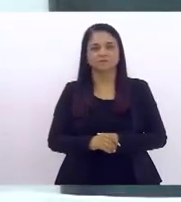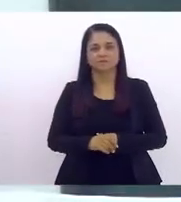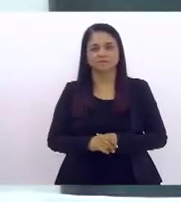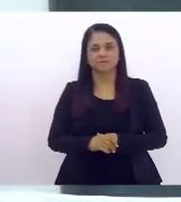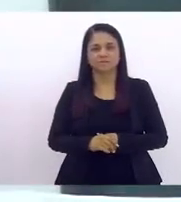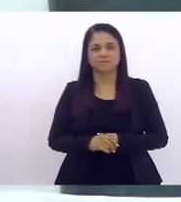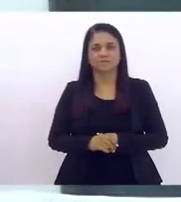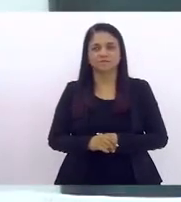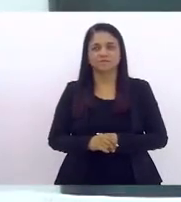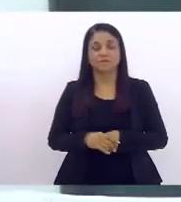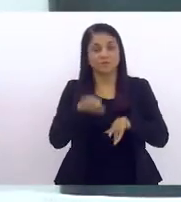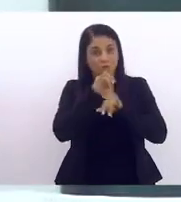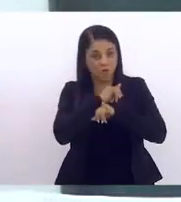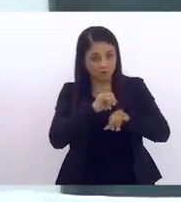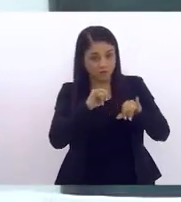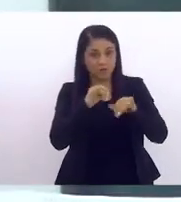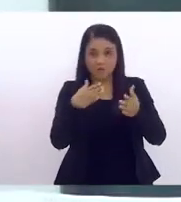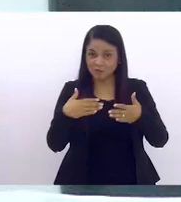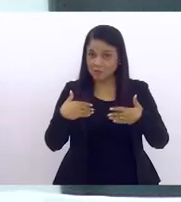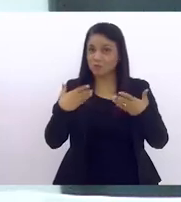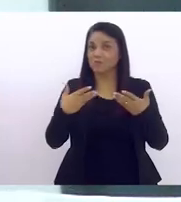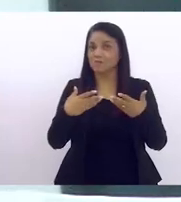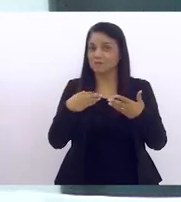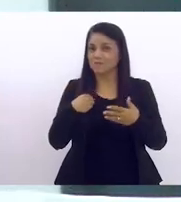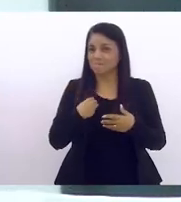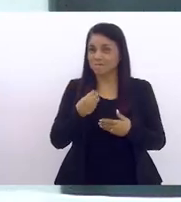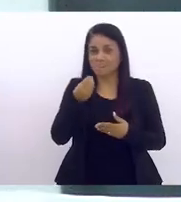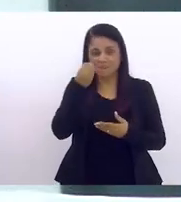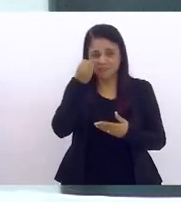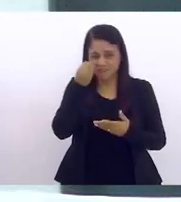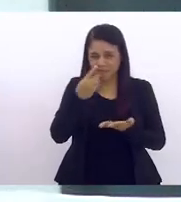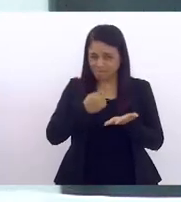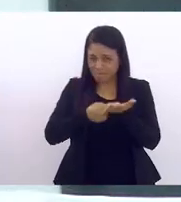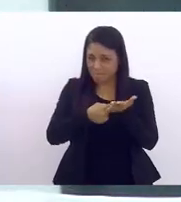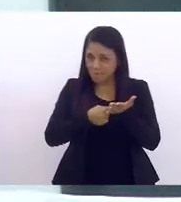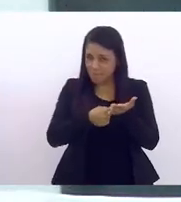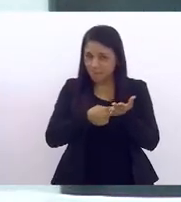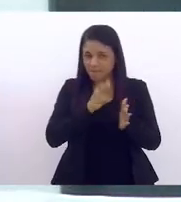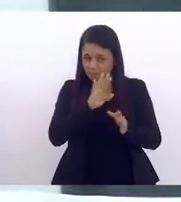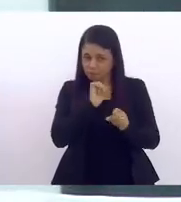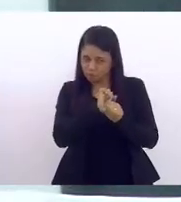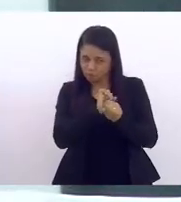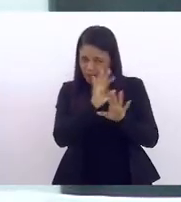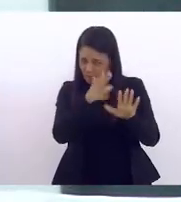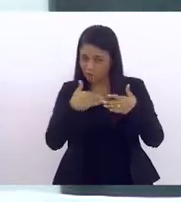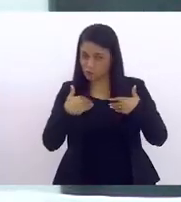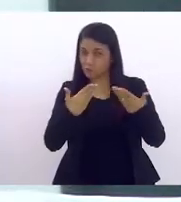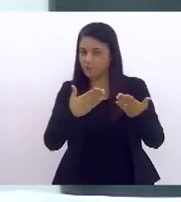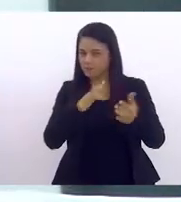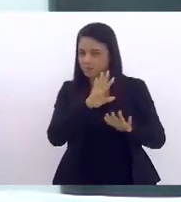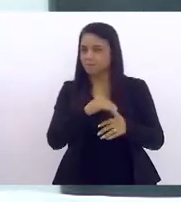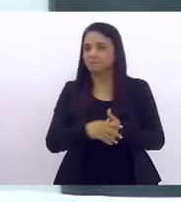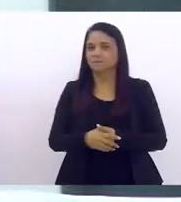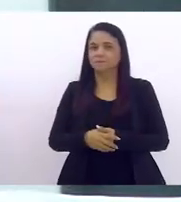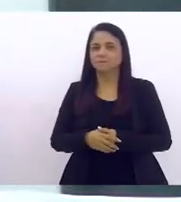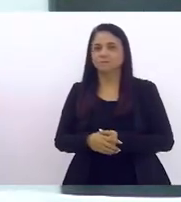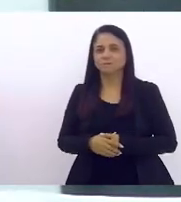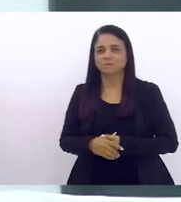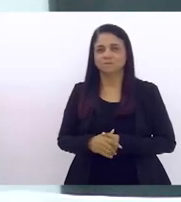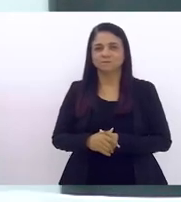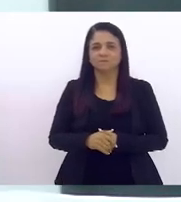lhe anunciar uma surpresa e vou tentar fechar um compromisso consigo, mas, por enquanto, é surpresa ainda.